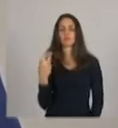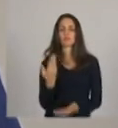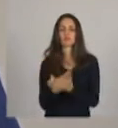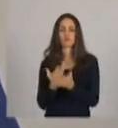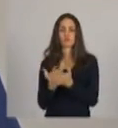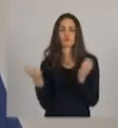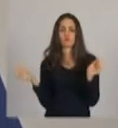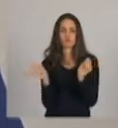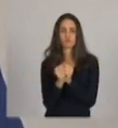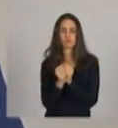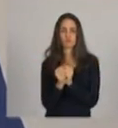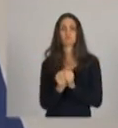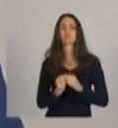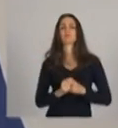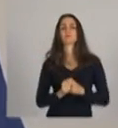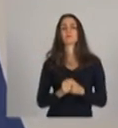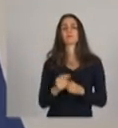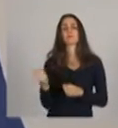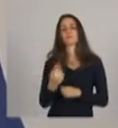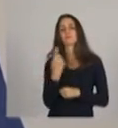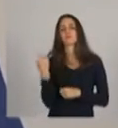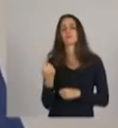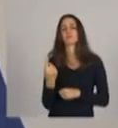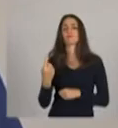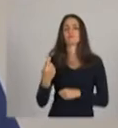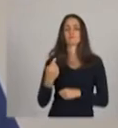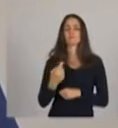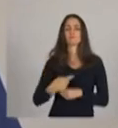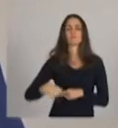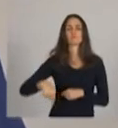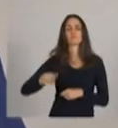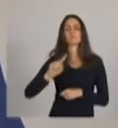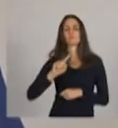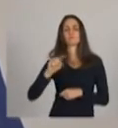os dois juntos caminham a dança